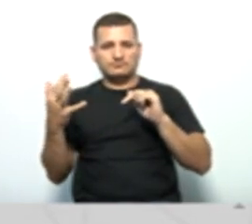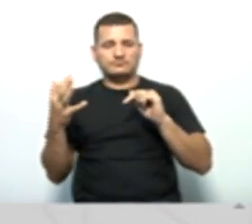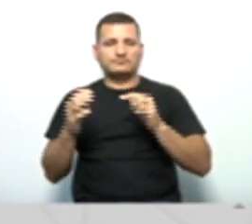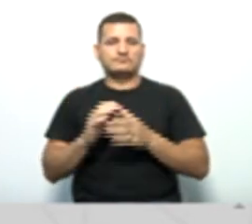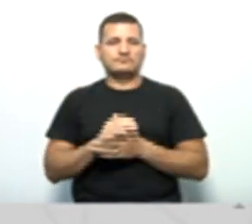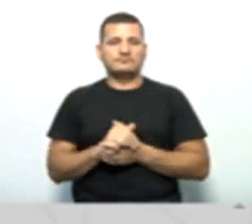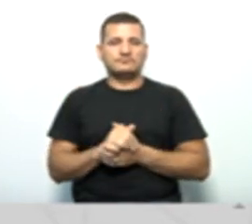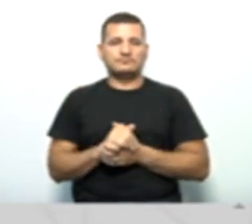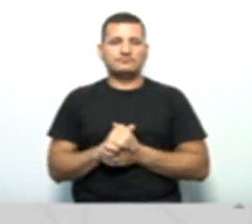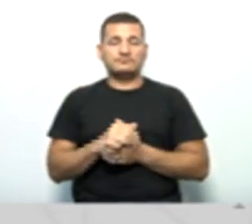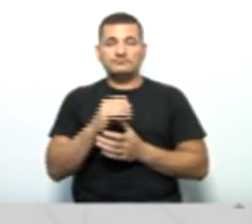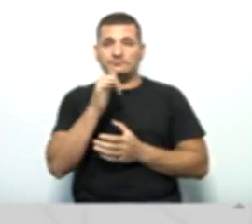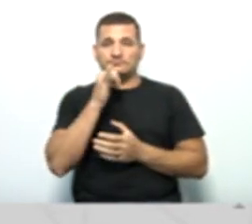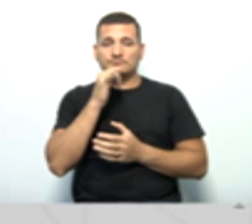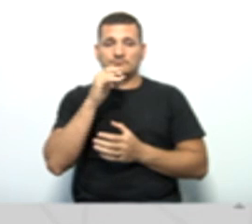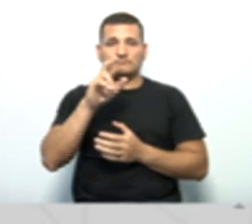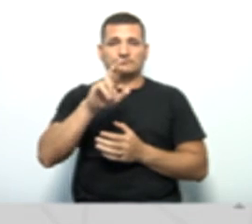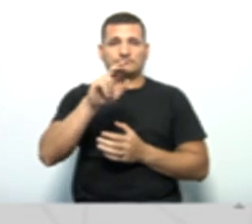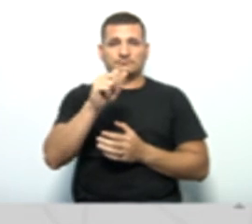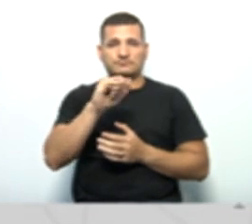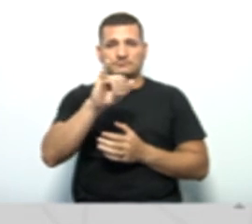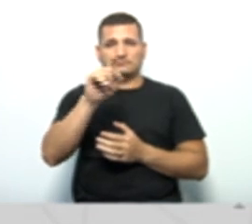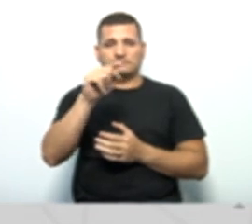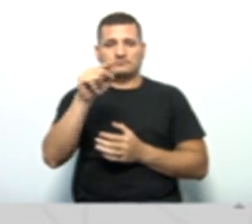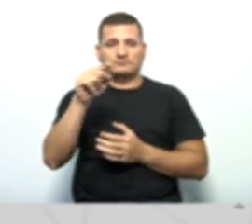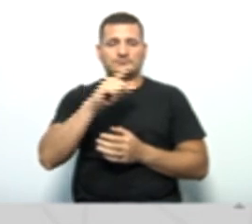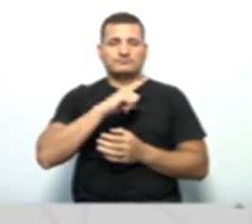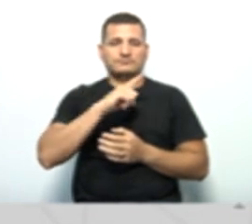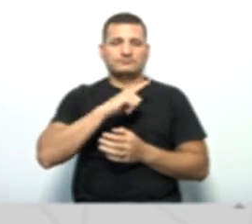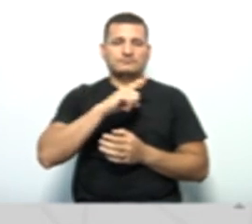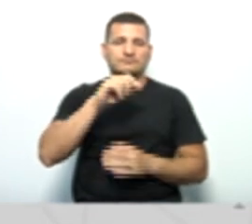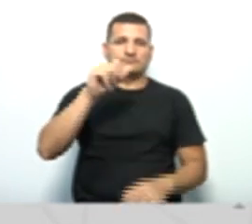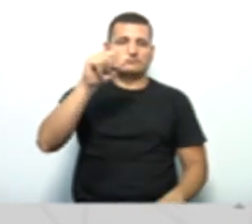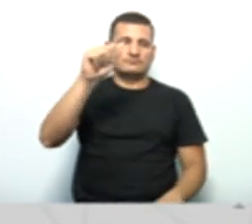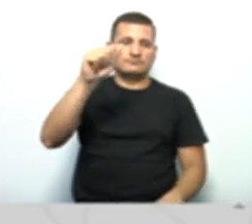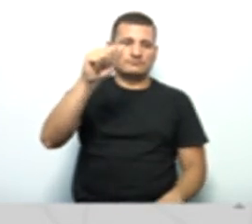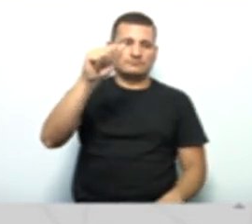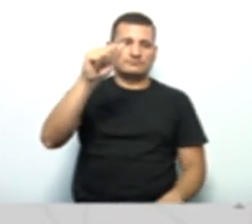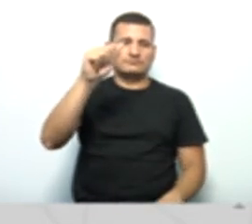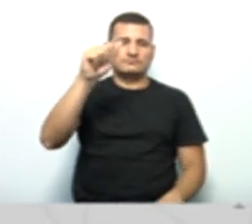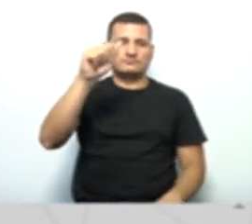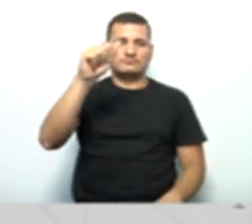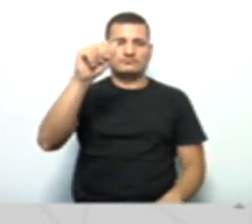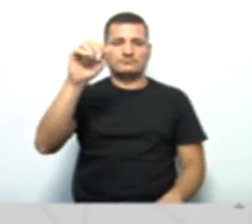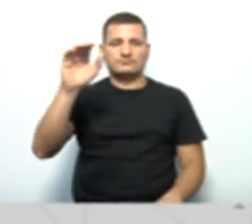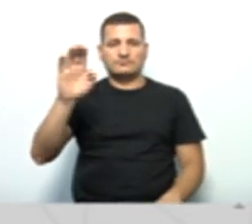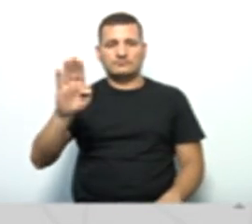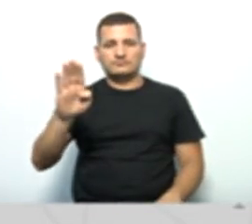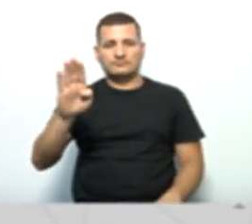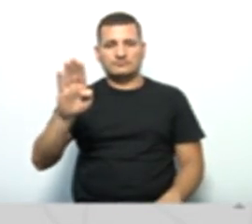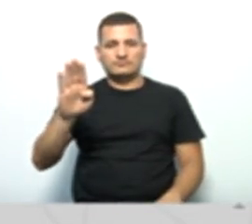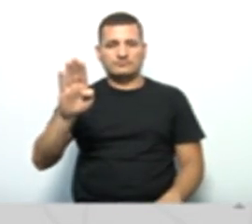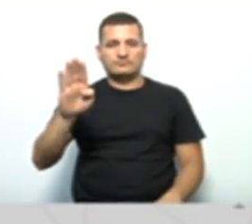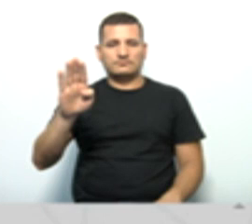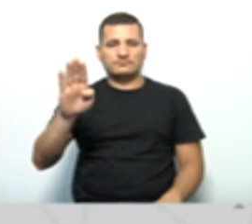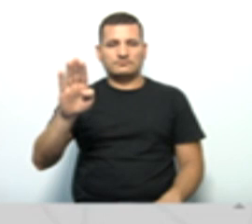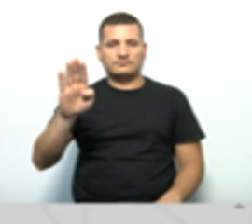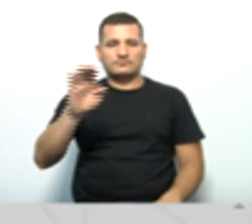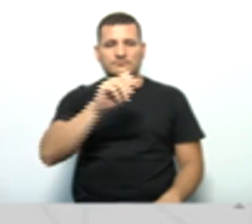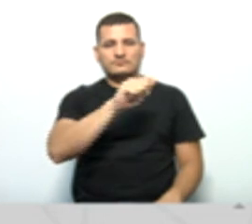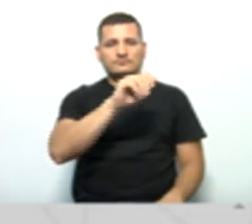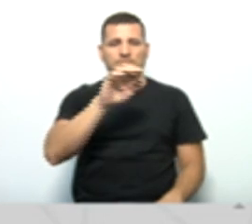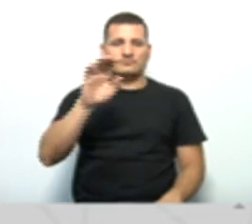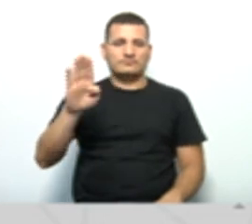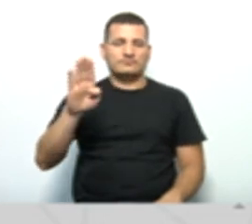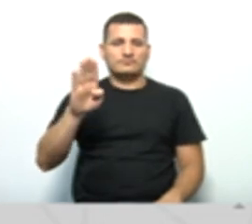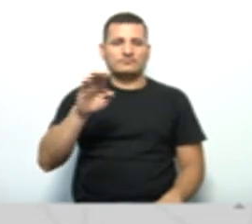exemplo, a raiz, dentro dessa raiz aqui, nós temos o A e B. Dentro do B temos o AA, AB. E dentro desse